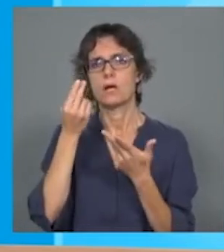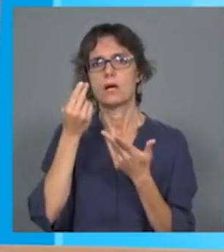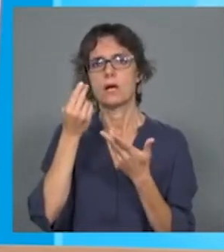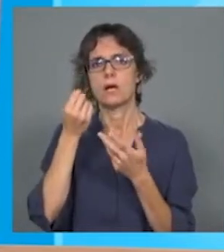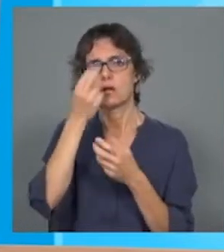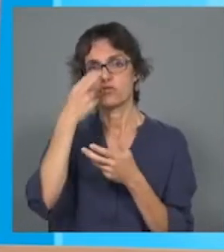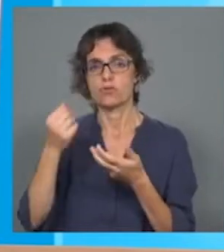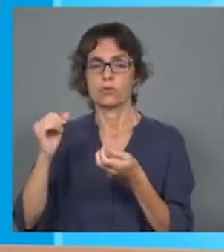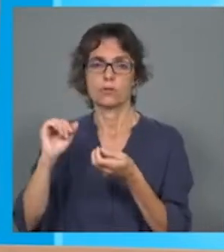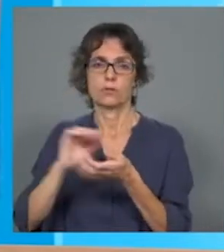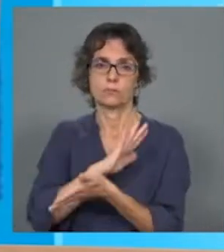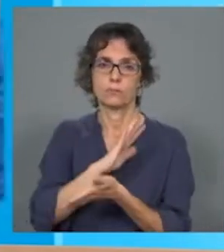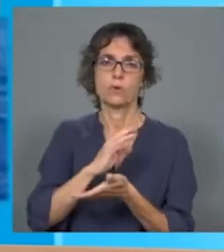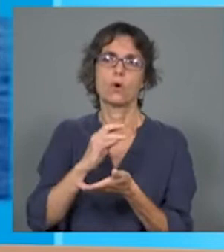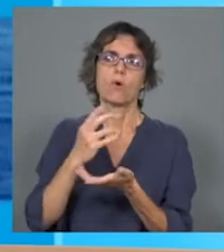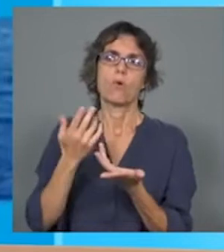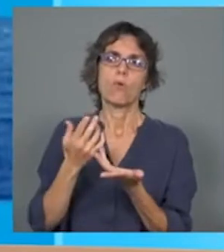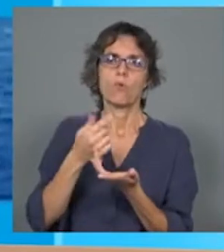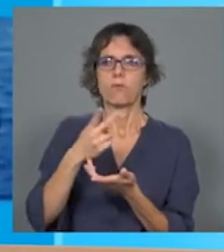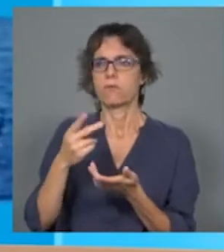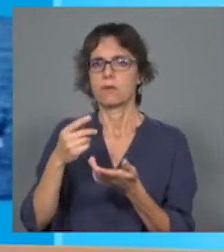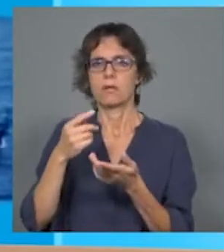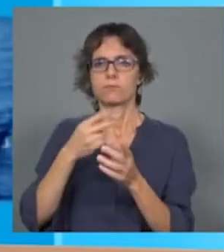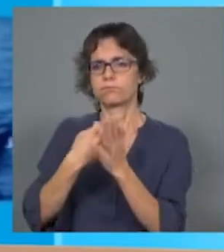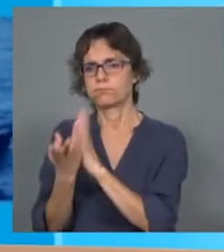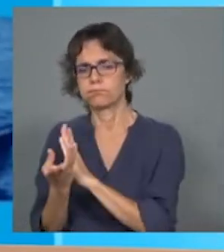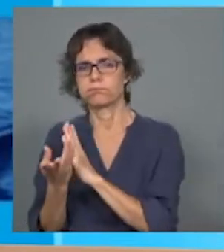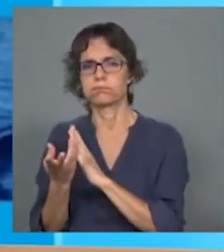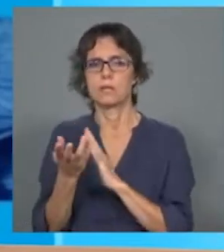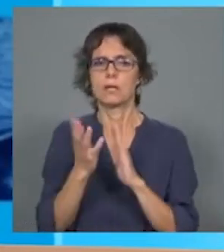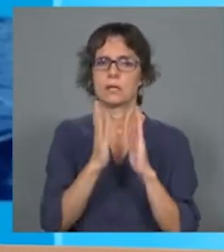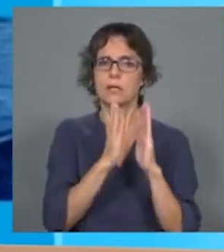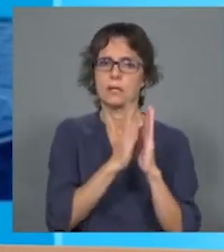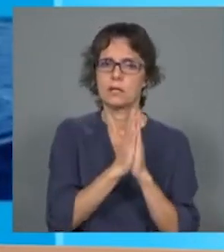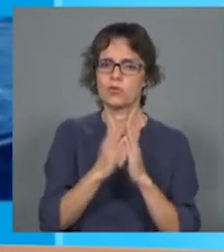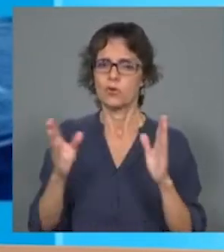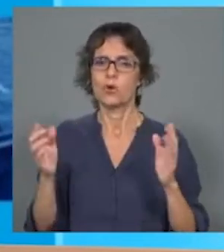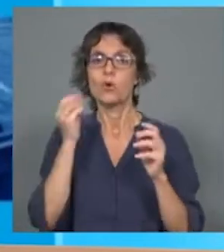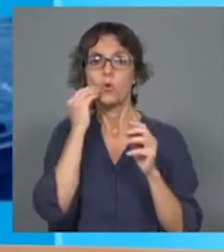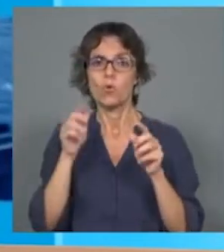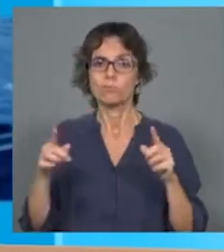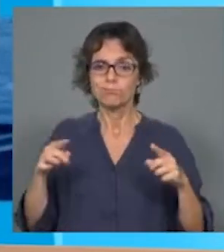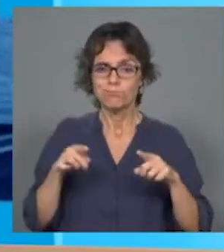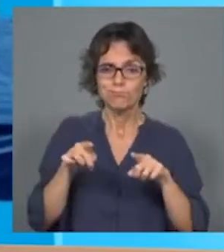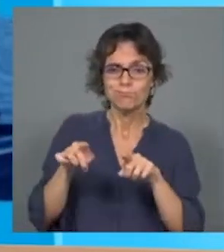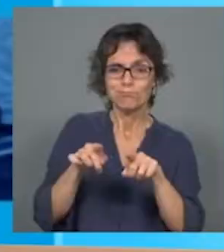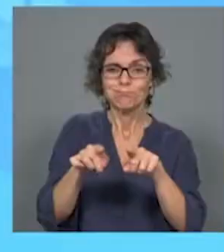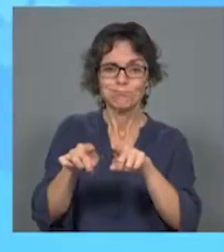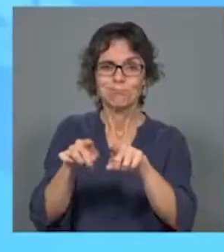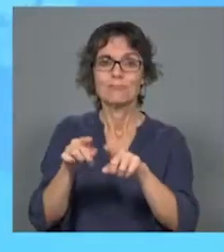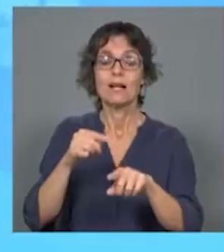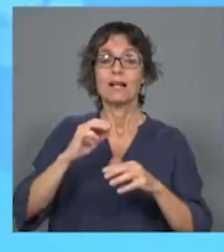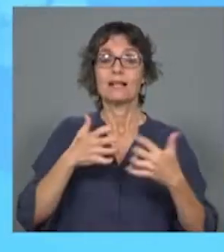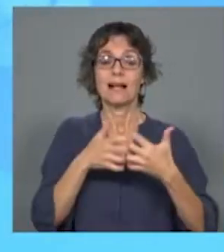jornalismo, de um lado, a história dos meios de comunicação e a história das religiões andaram a par e passo, nomeadamente a partir da Segunda Guerra